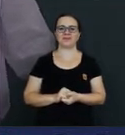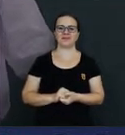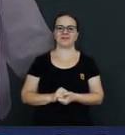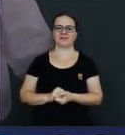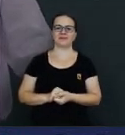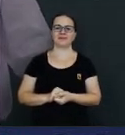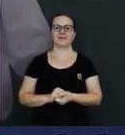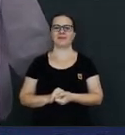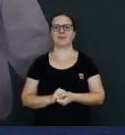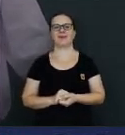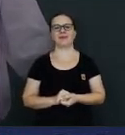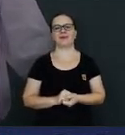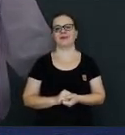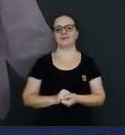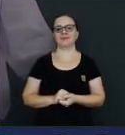Pizzas.